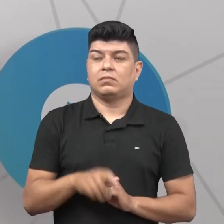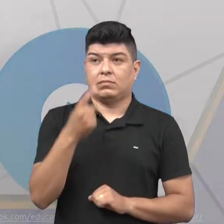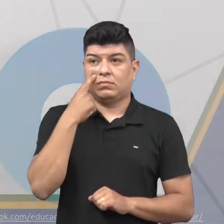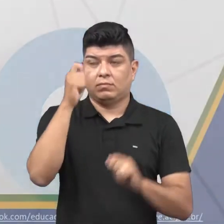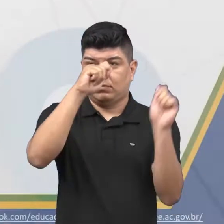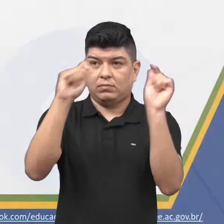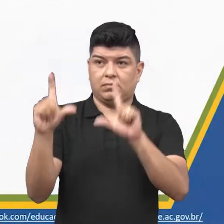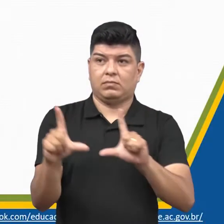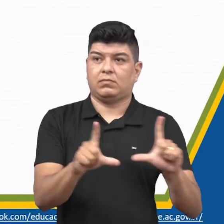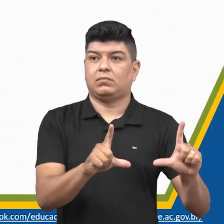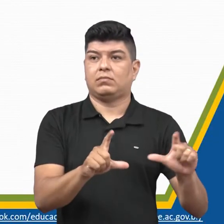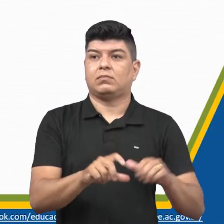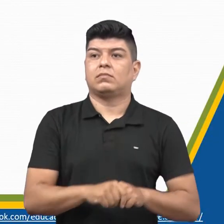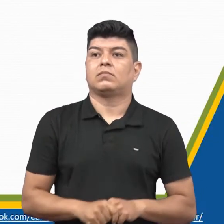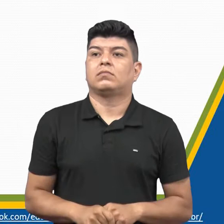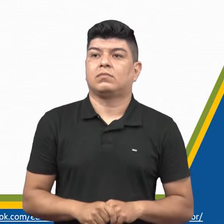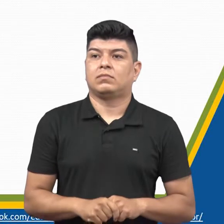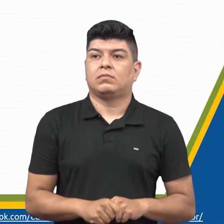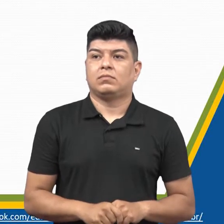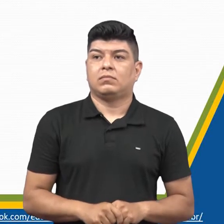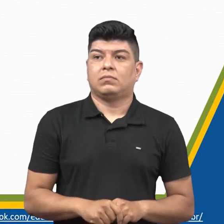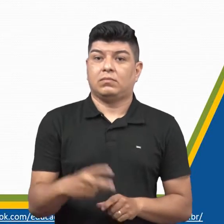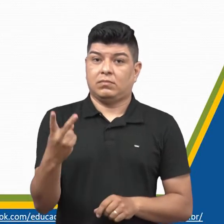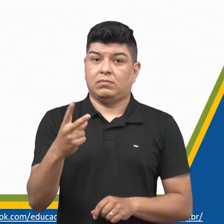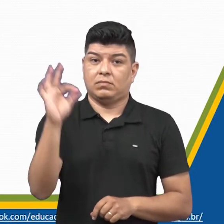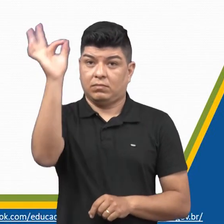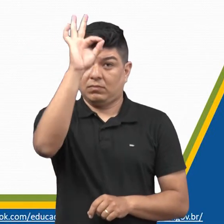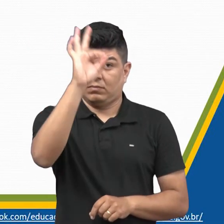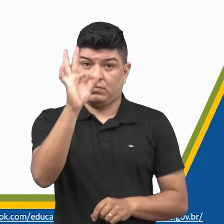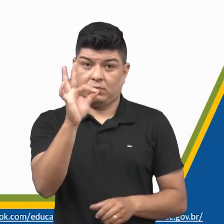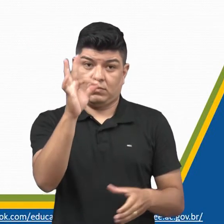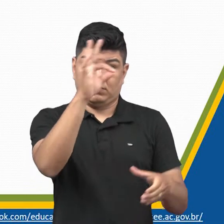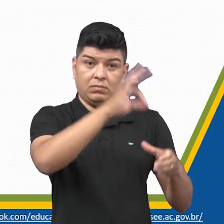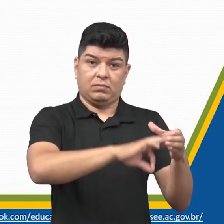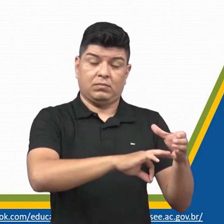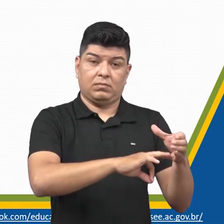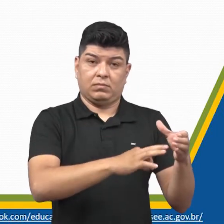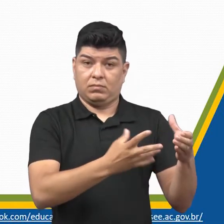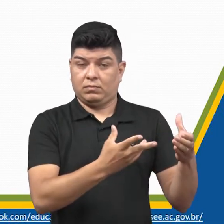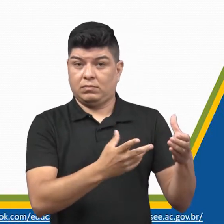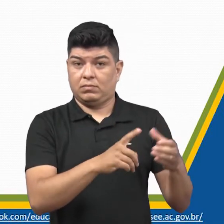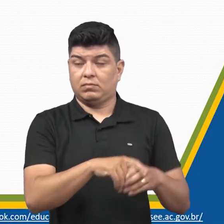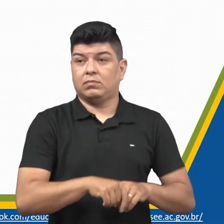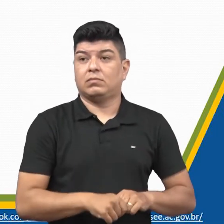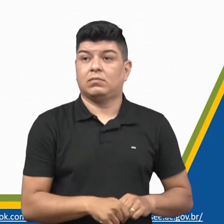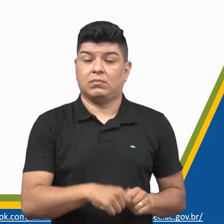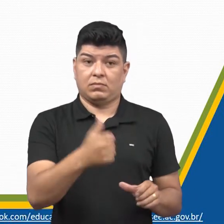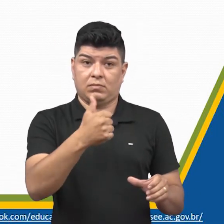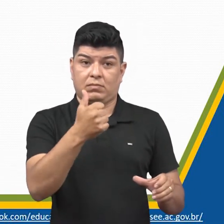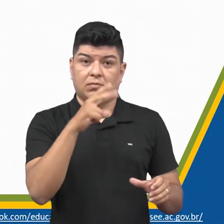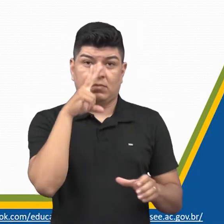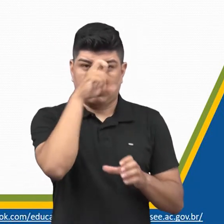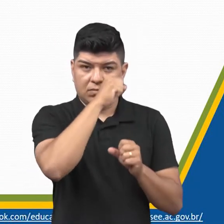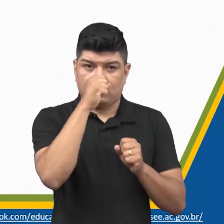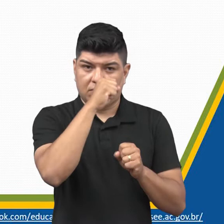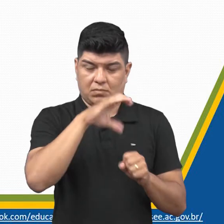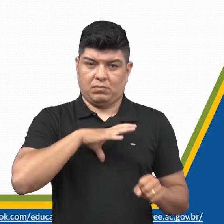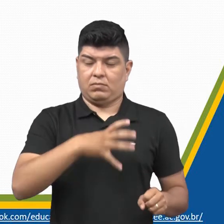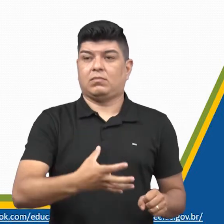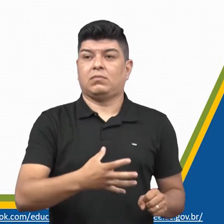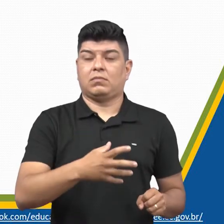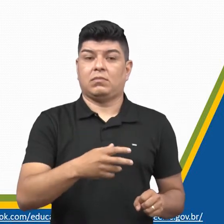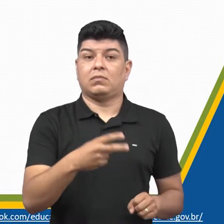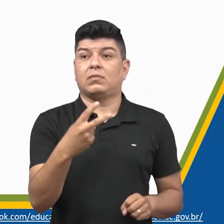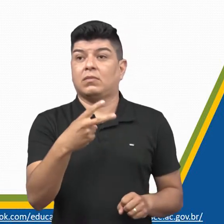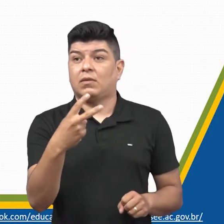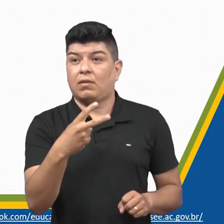quadro. Certa vez, 2 moscas caíram num copo de leite. A primeira era forte e valente.